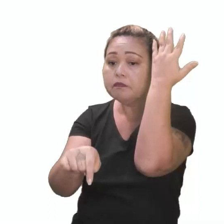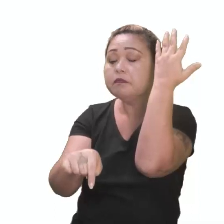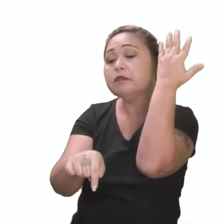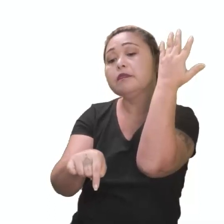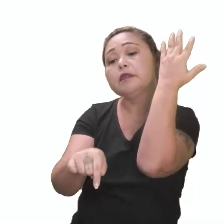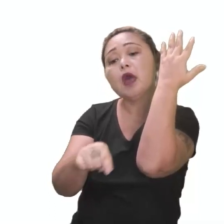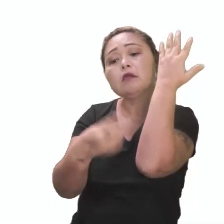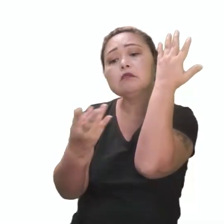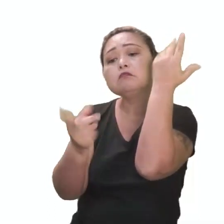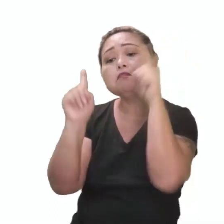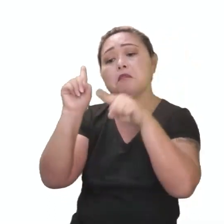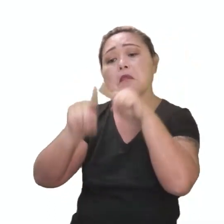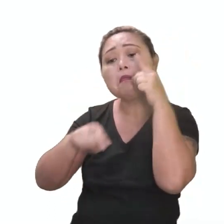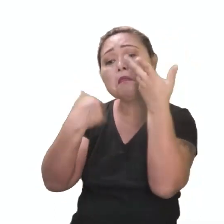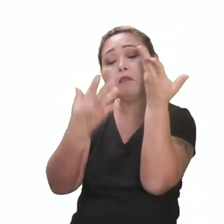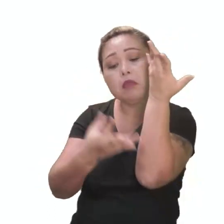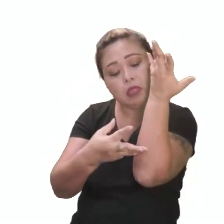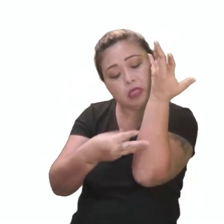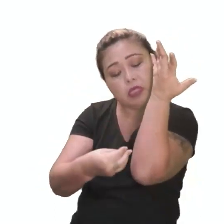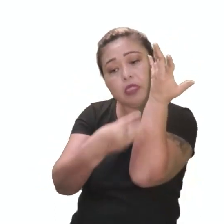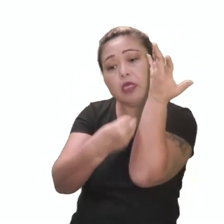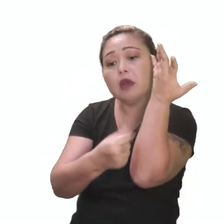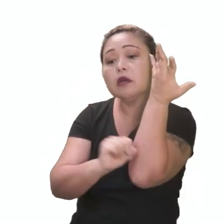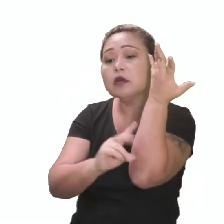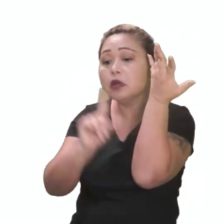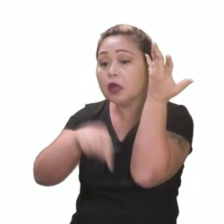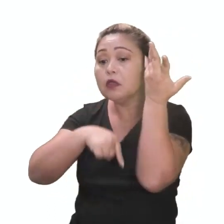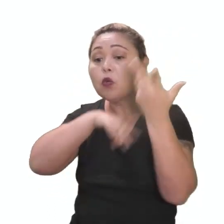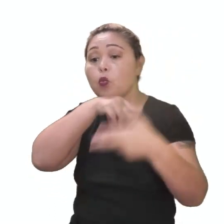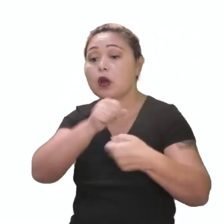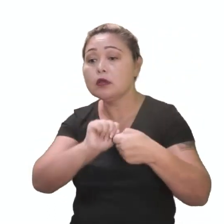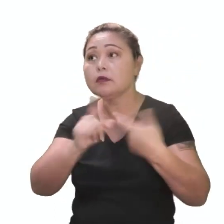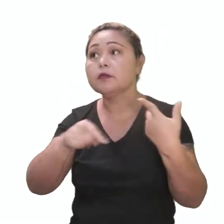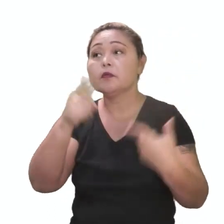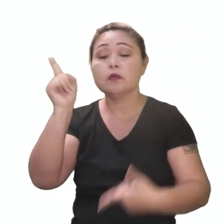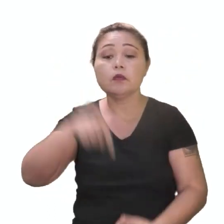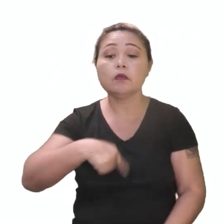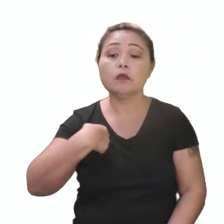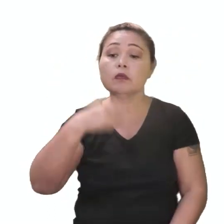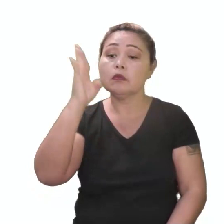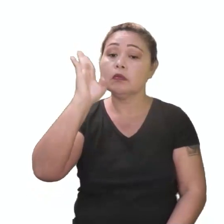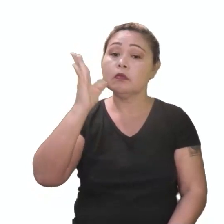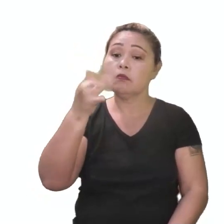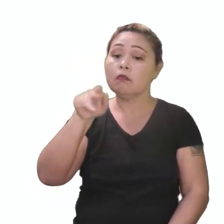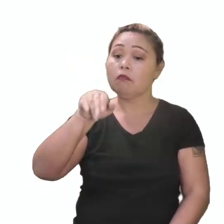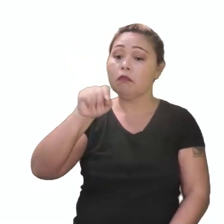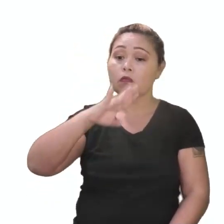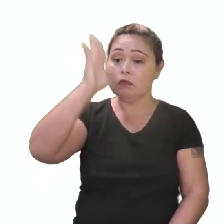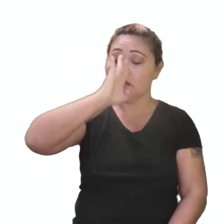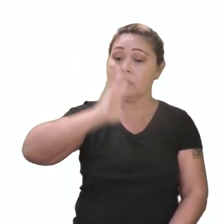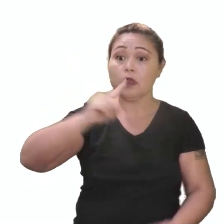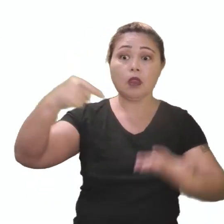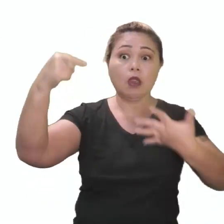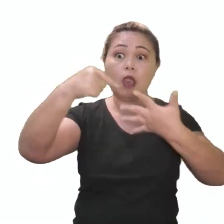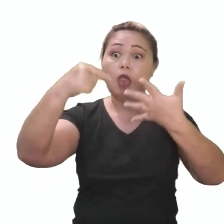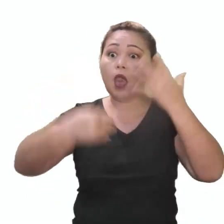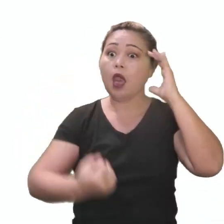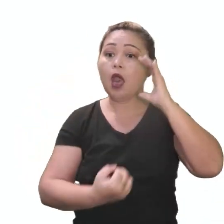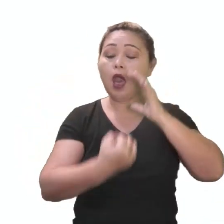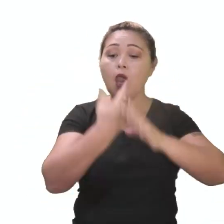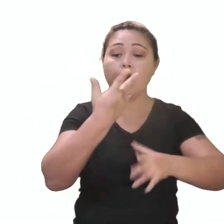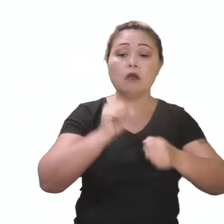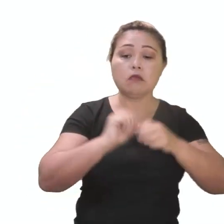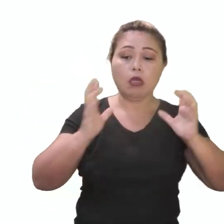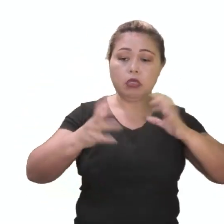aquele material retirado ali do animal. E fósseis no Brasil, a gente falou de várias descobertas